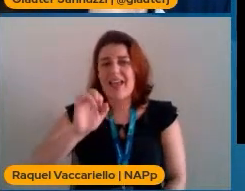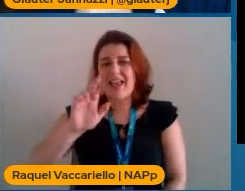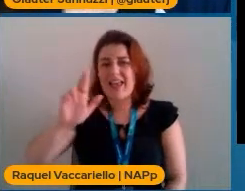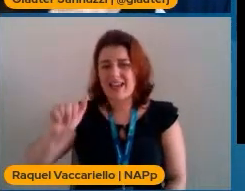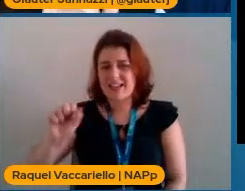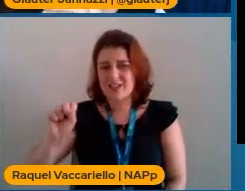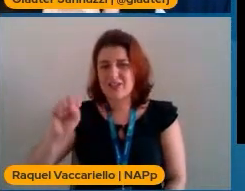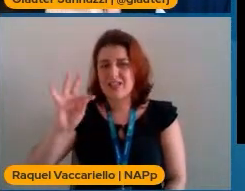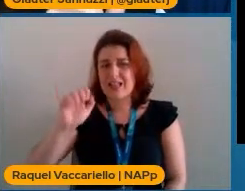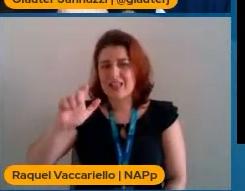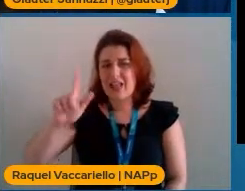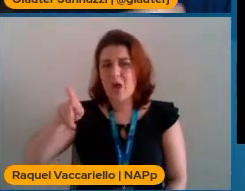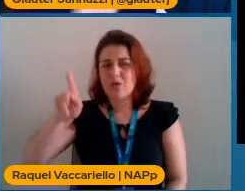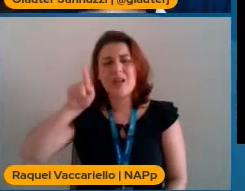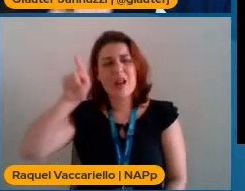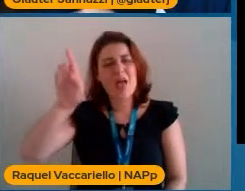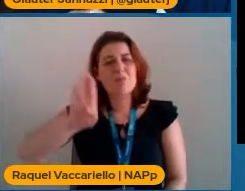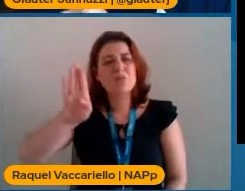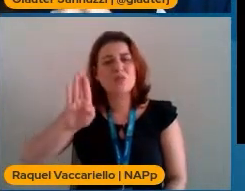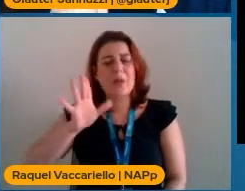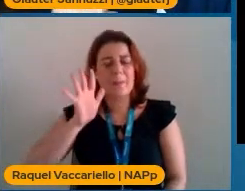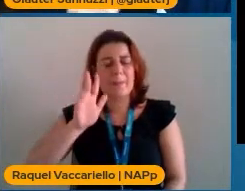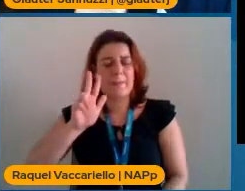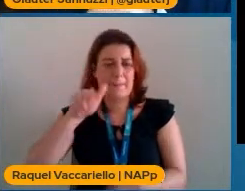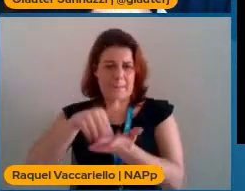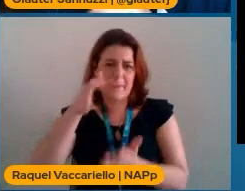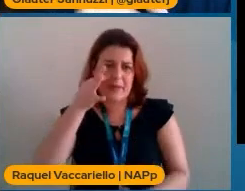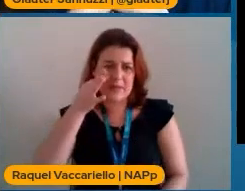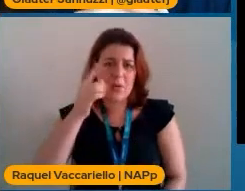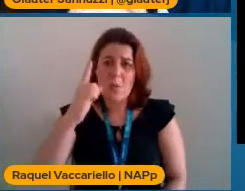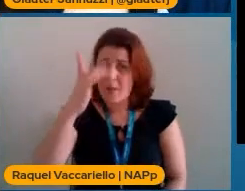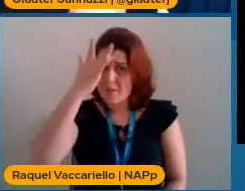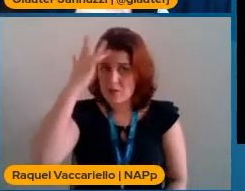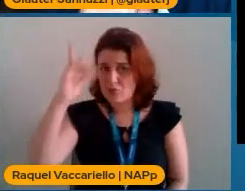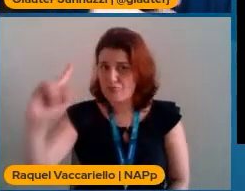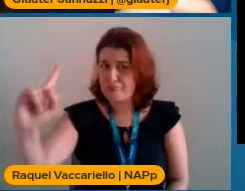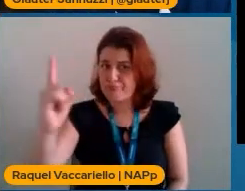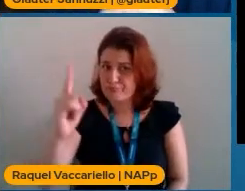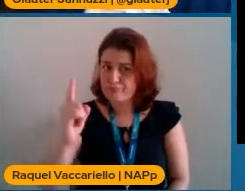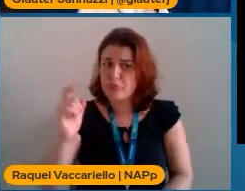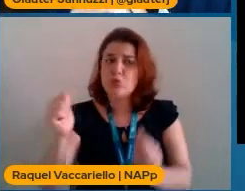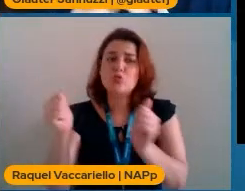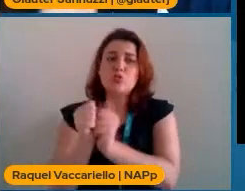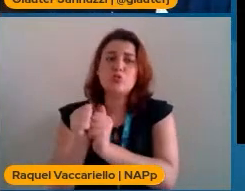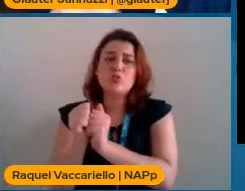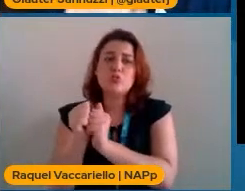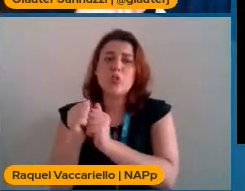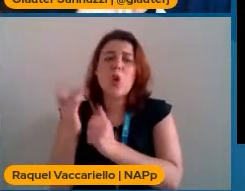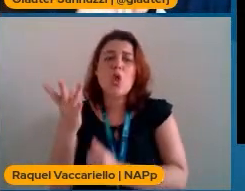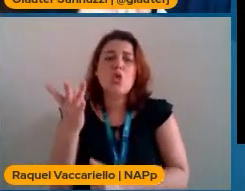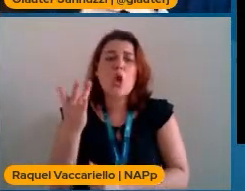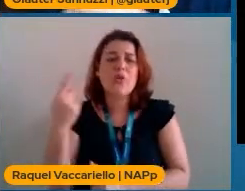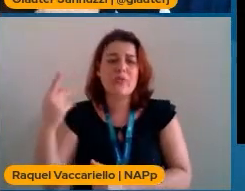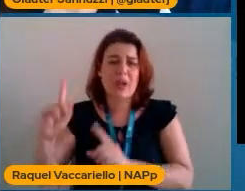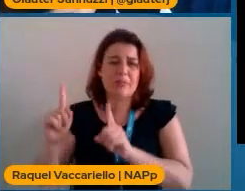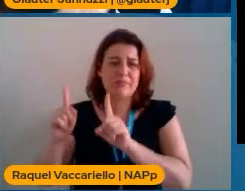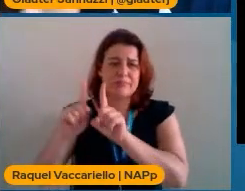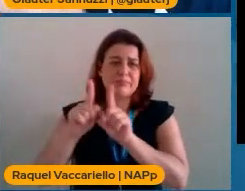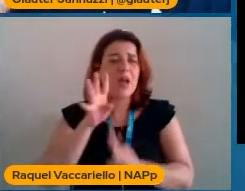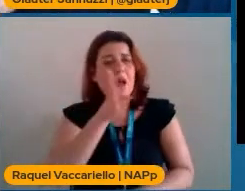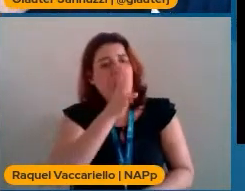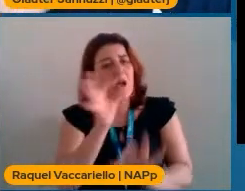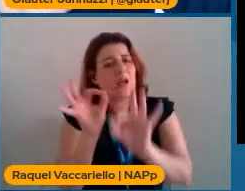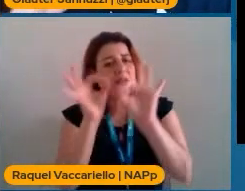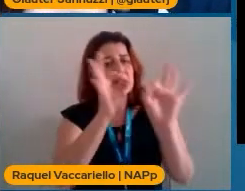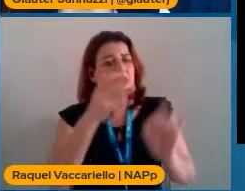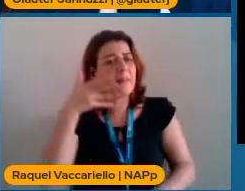Sucesso, e teve uma moça que na hora não me falou nada, que ela foi acompanhar o noivo dela, né, na minha palestra. O noivo dela